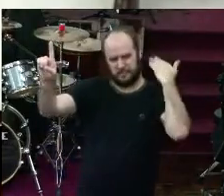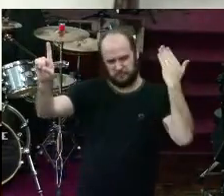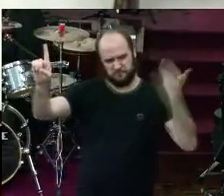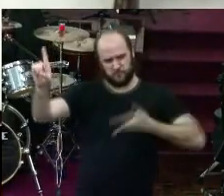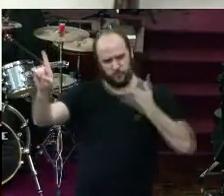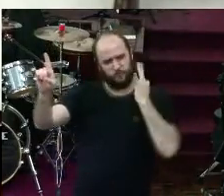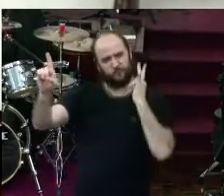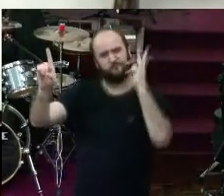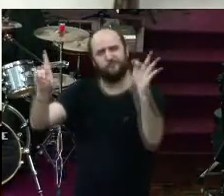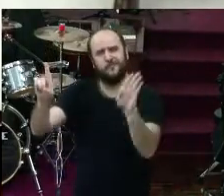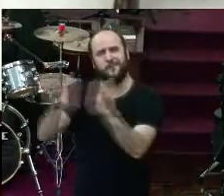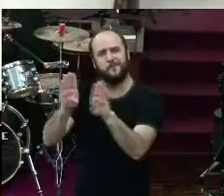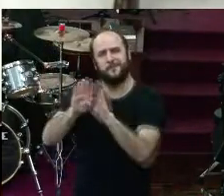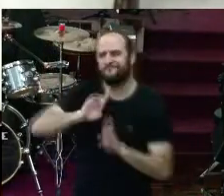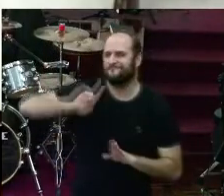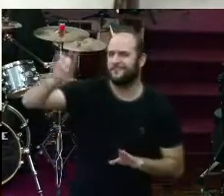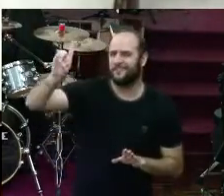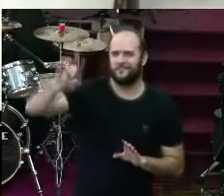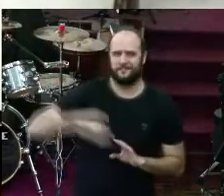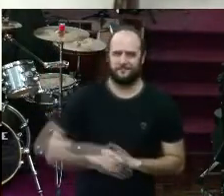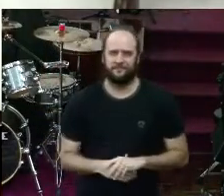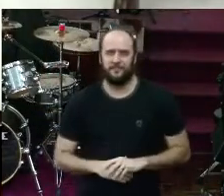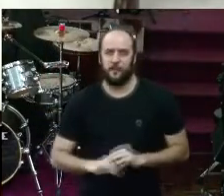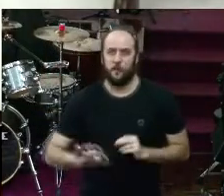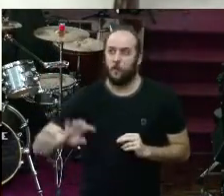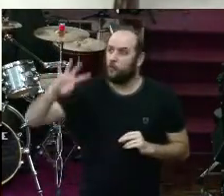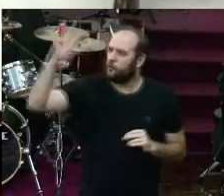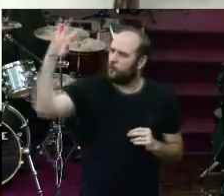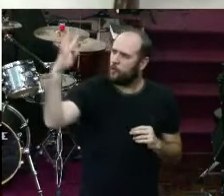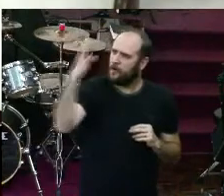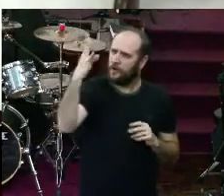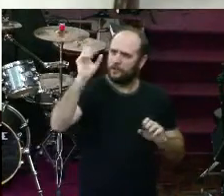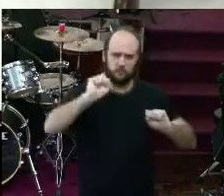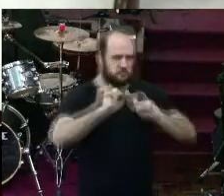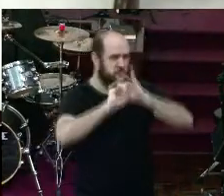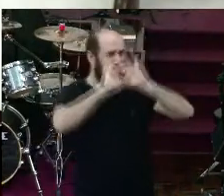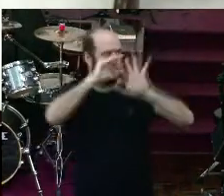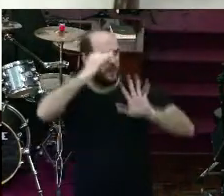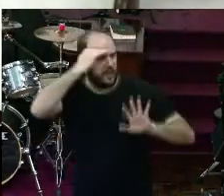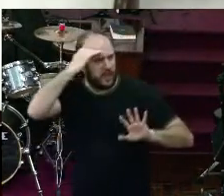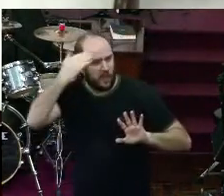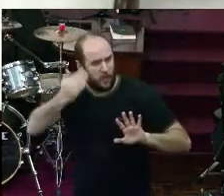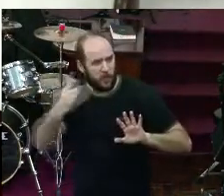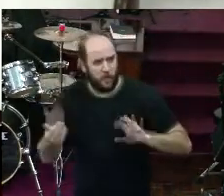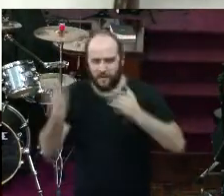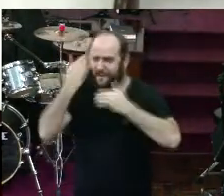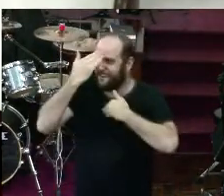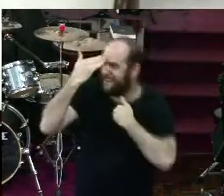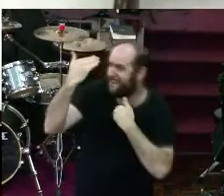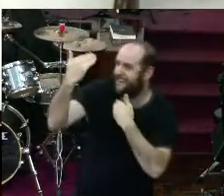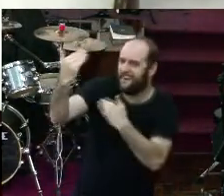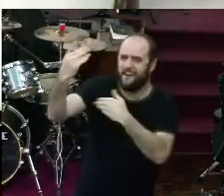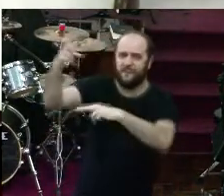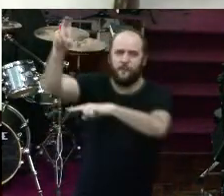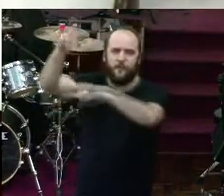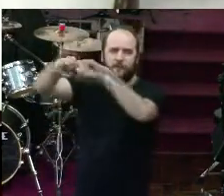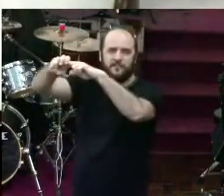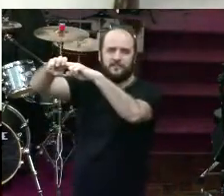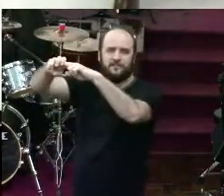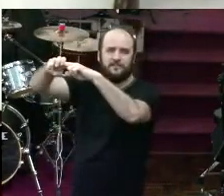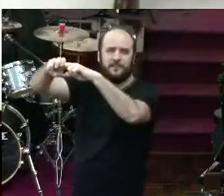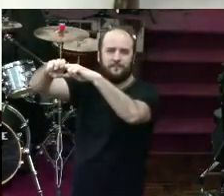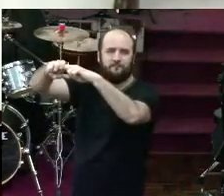vir. Quando esses seres viventes derem glória, honra e ações de graças ao que se encontra sentado no